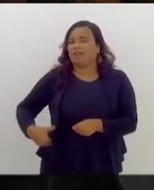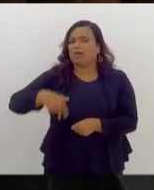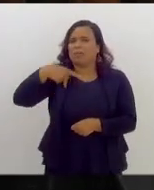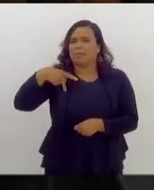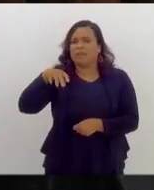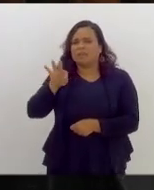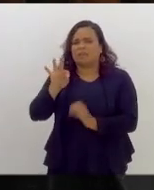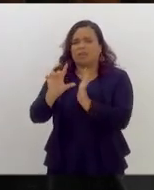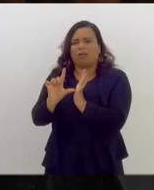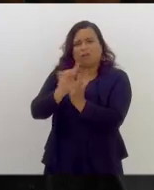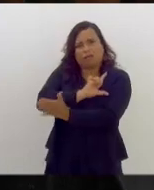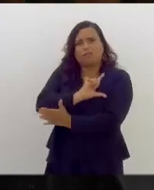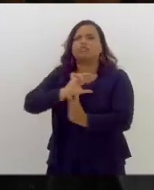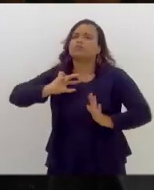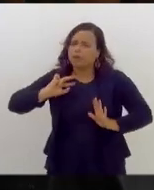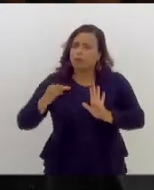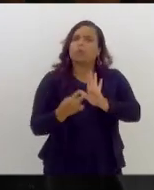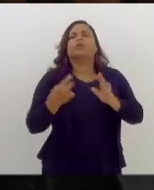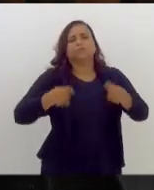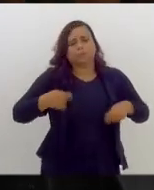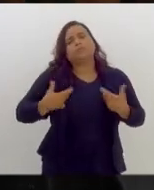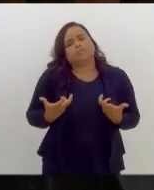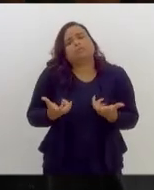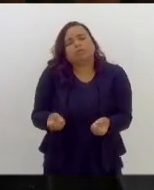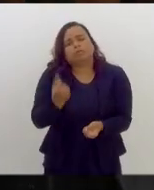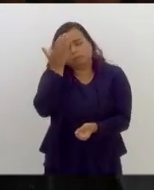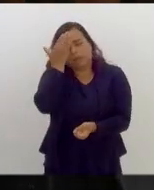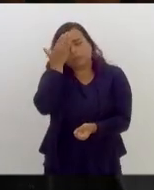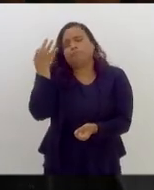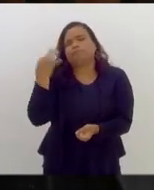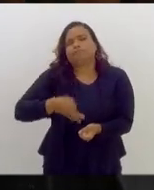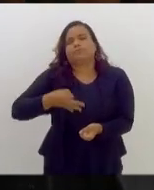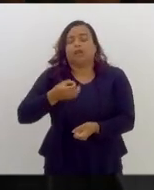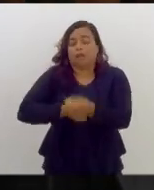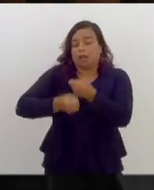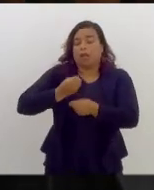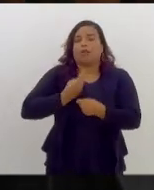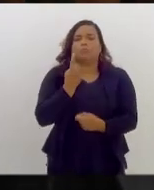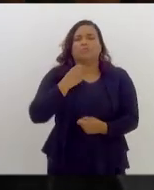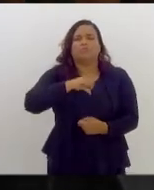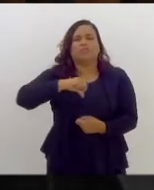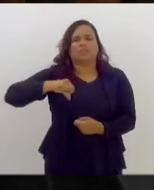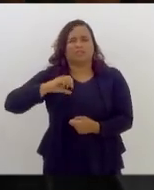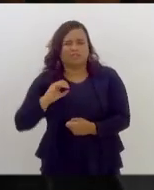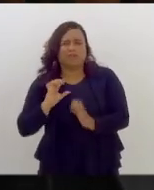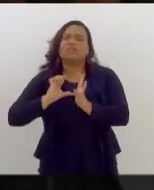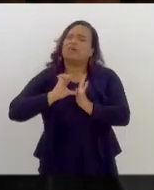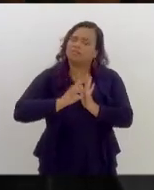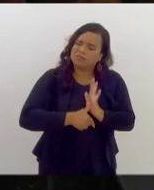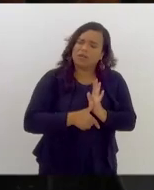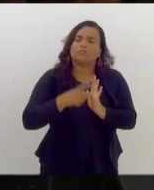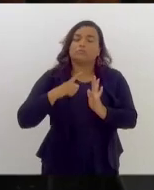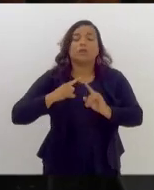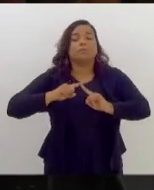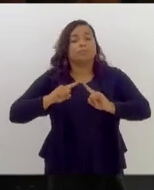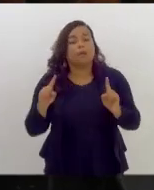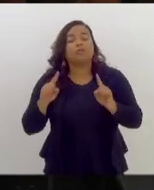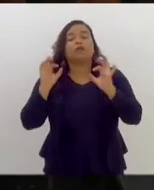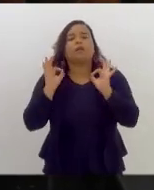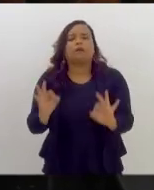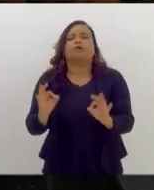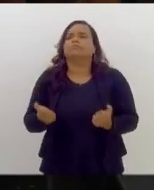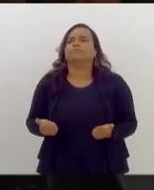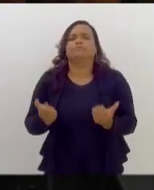os avanços que aconteceram antes, também é óbvio. Então, nos anos 90, o Brasil começou, depois de muito atraso, a garantir a